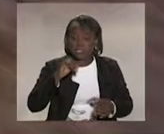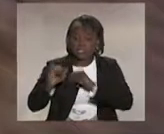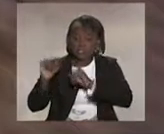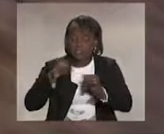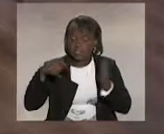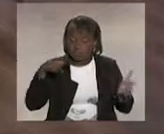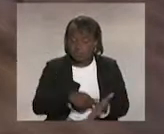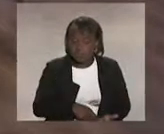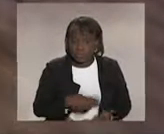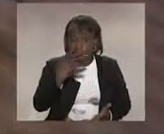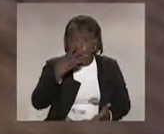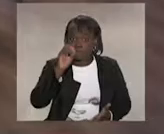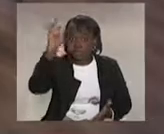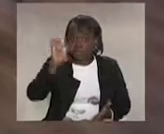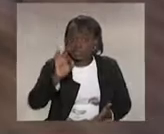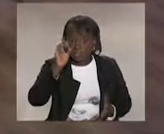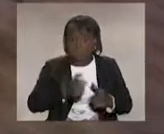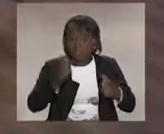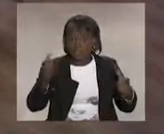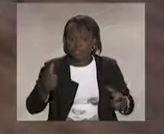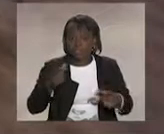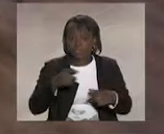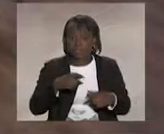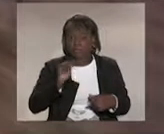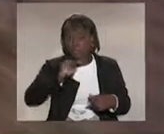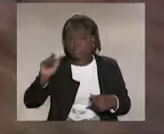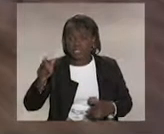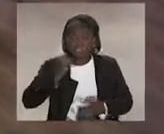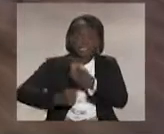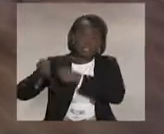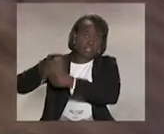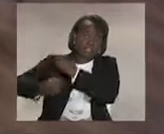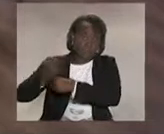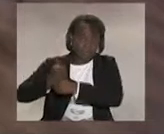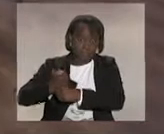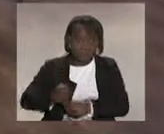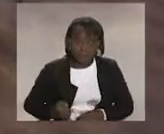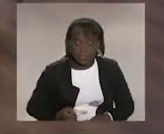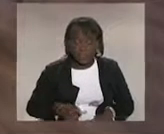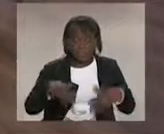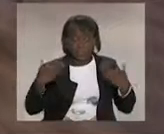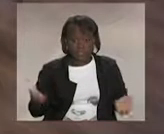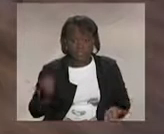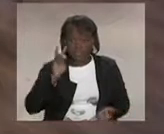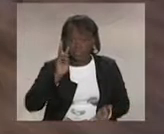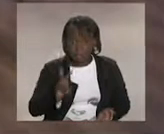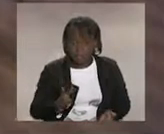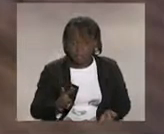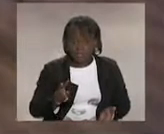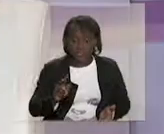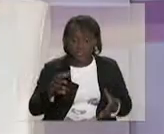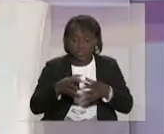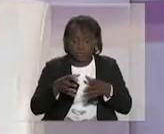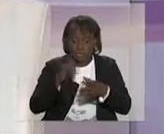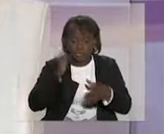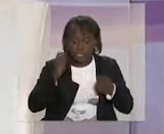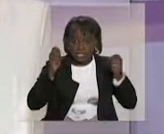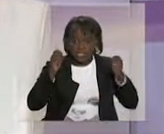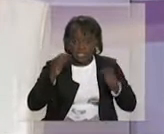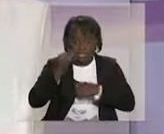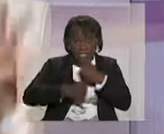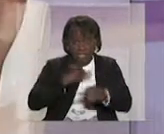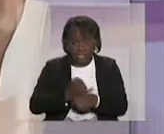as denúncias recebidas nesse período foram 40% maiores do que as denúncias recebidas no mesmo período do ano anterior. Então a gente vê,